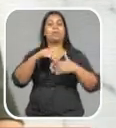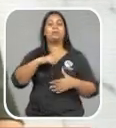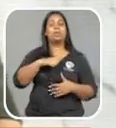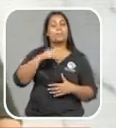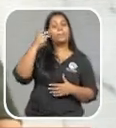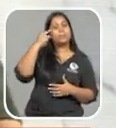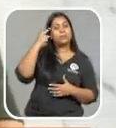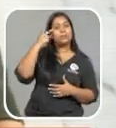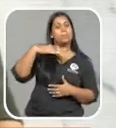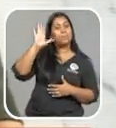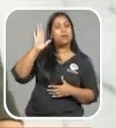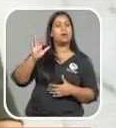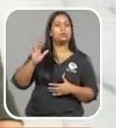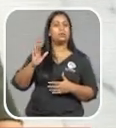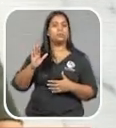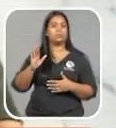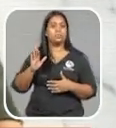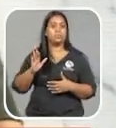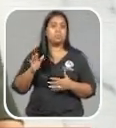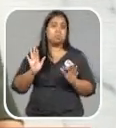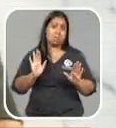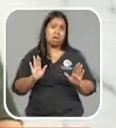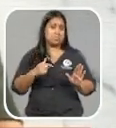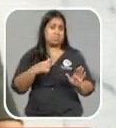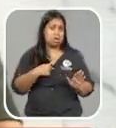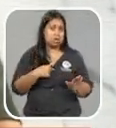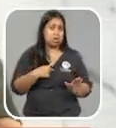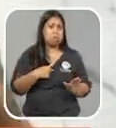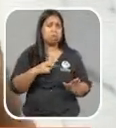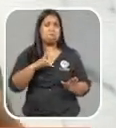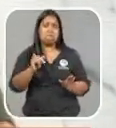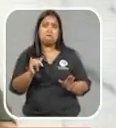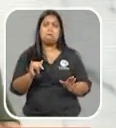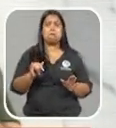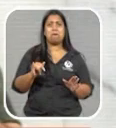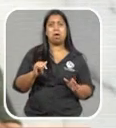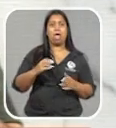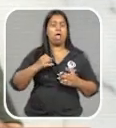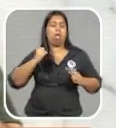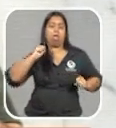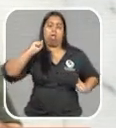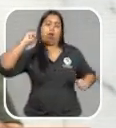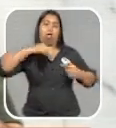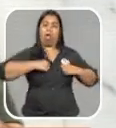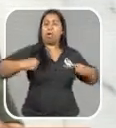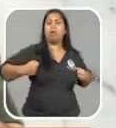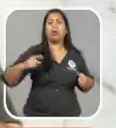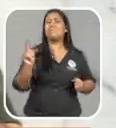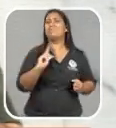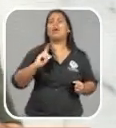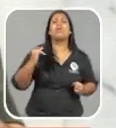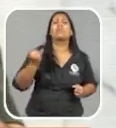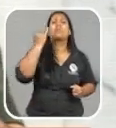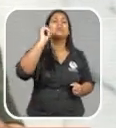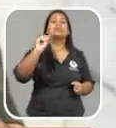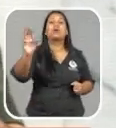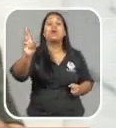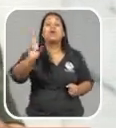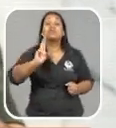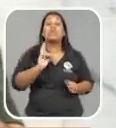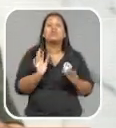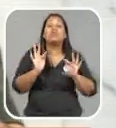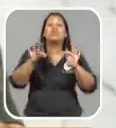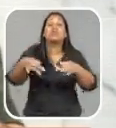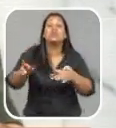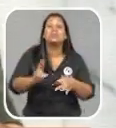daqueles que vou ficar me colocando na situação de herói, porque o que importa mesmo é o resultado final, entendeu? É comida chegar